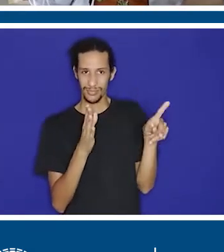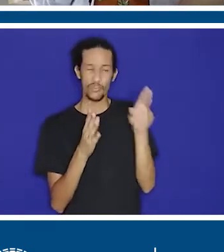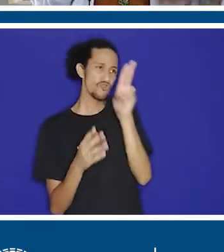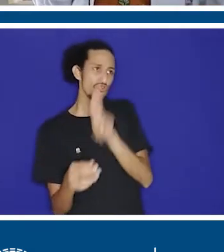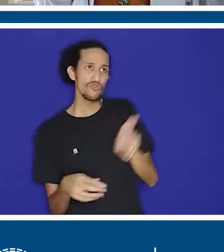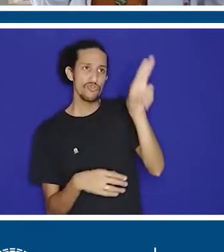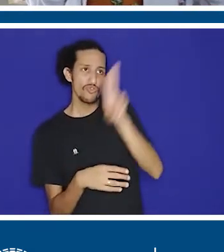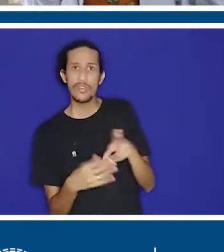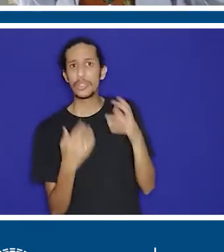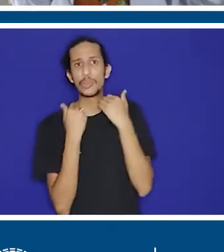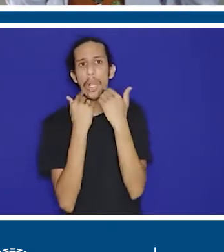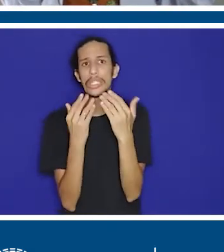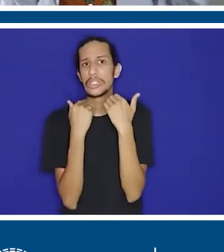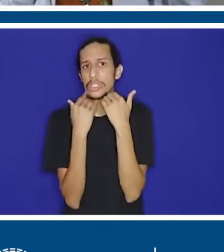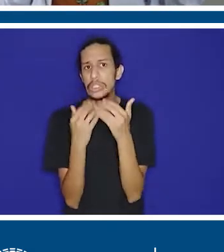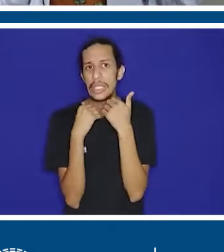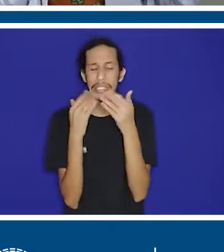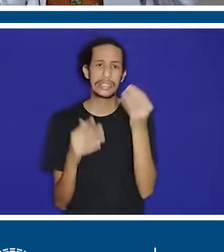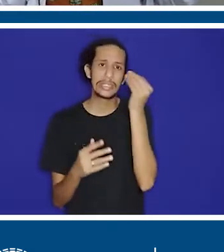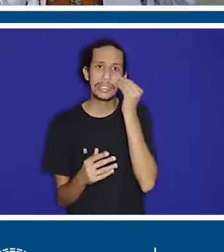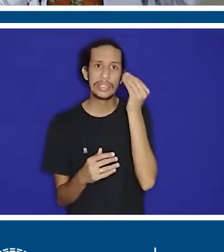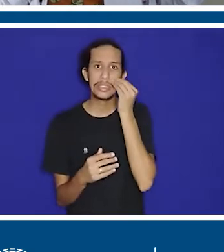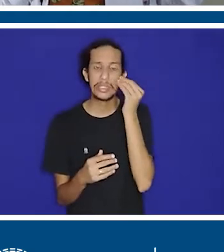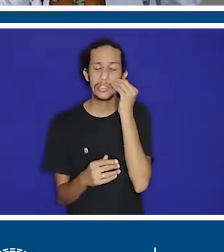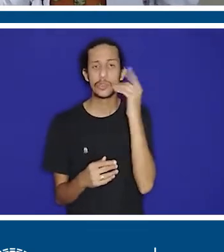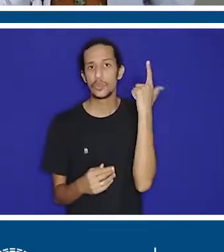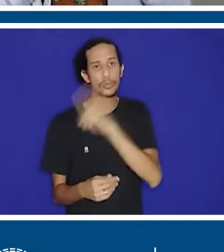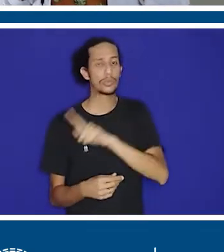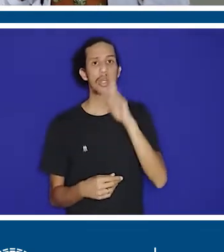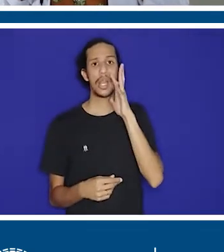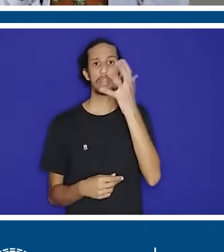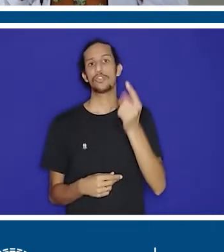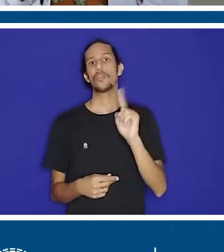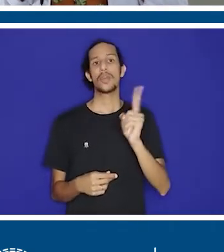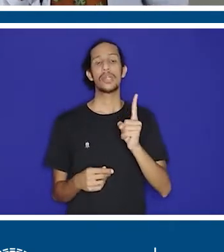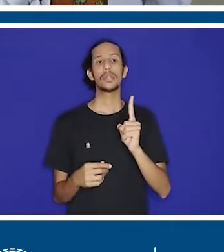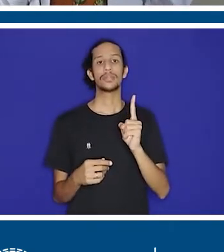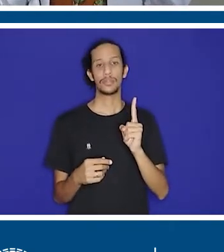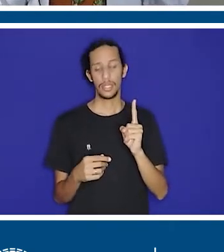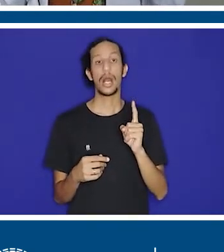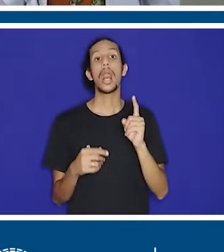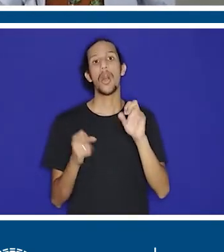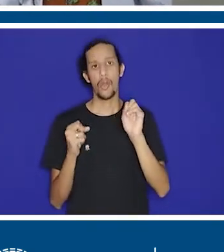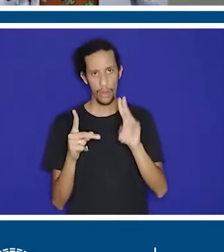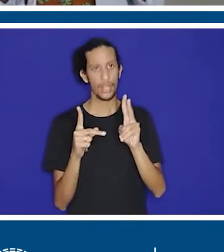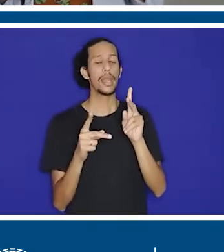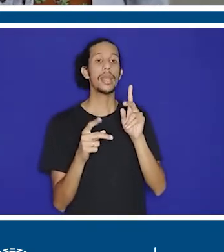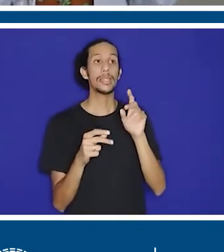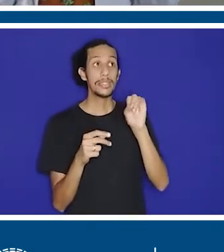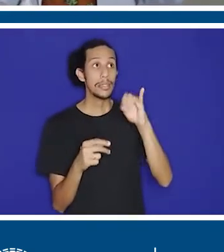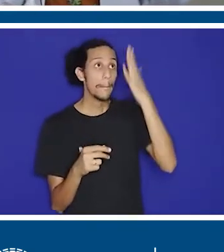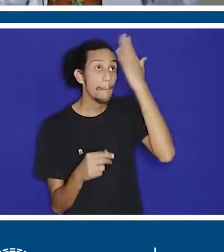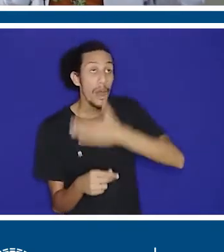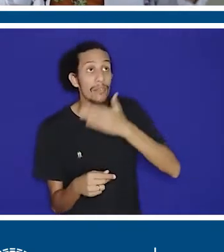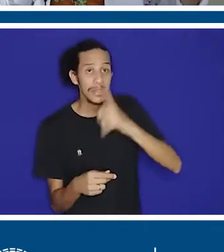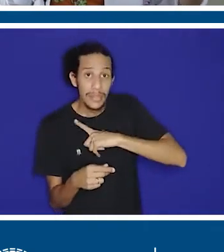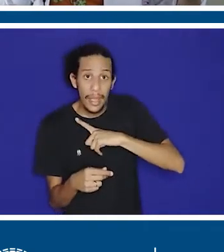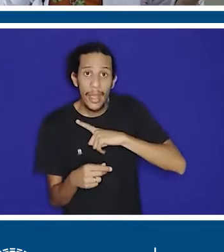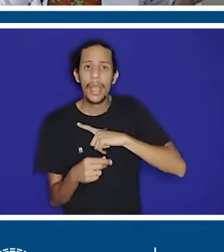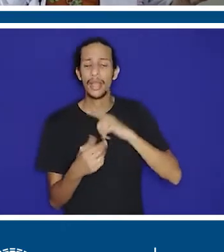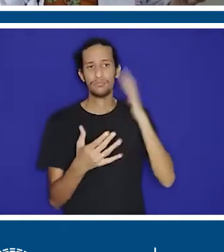sintoma e que nenhuma daquelas medicações foi suficiente de diminuir os sintomas ou a